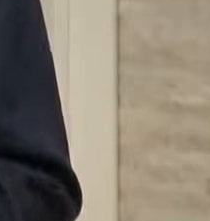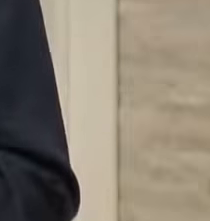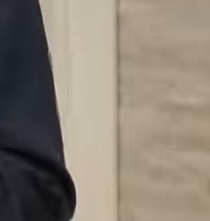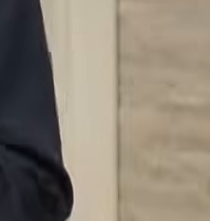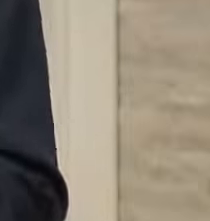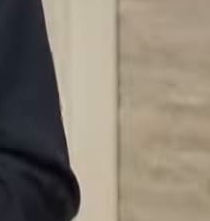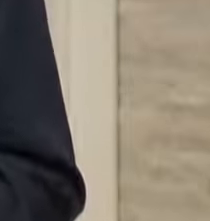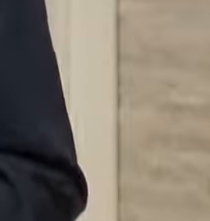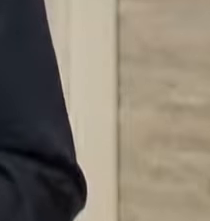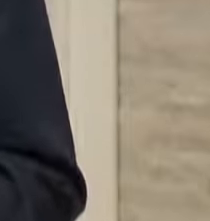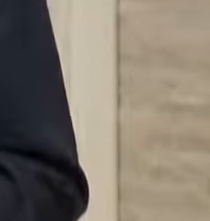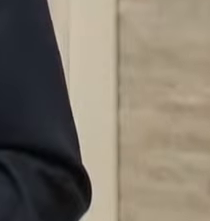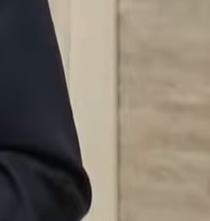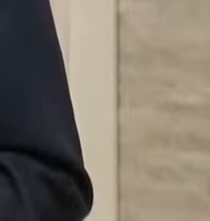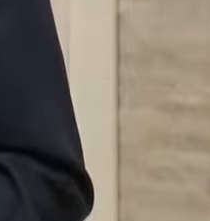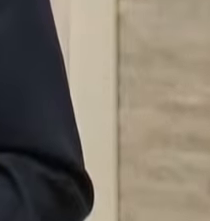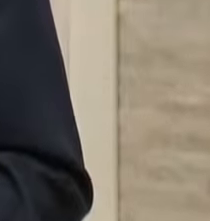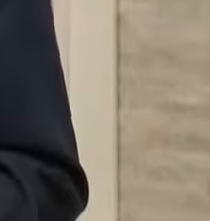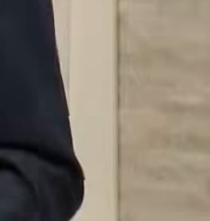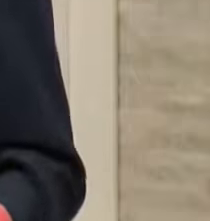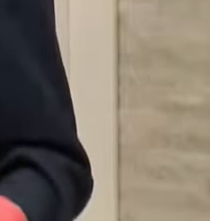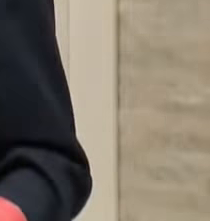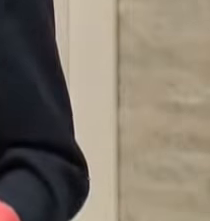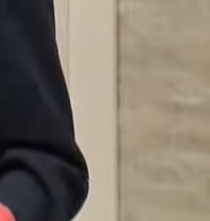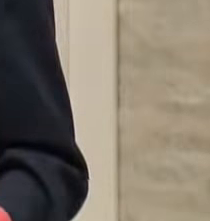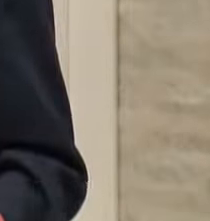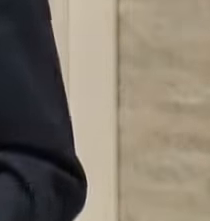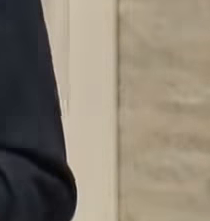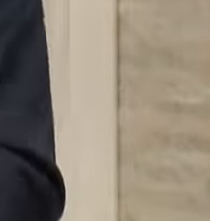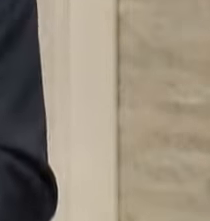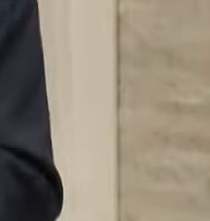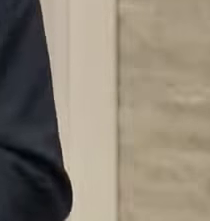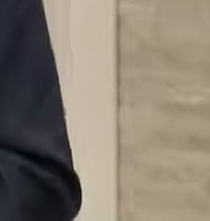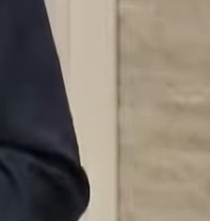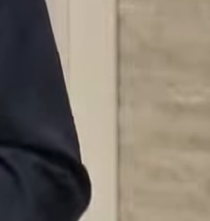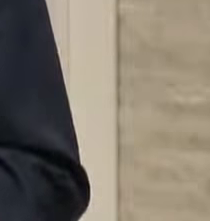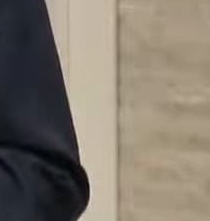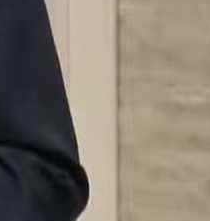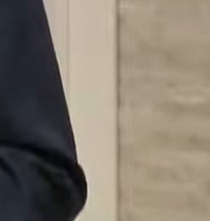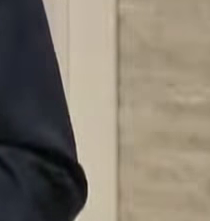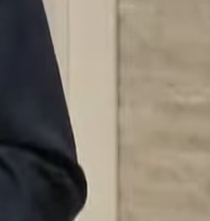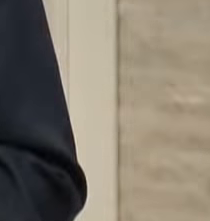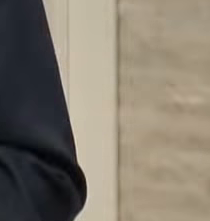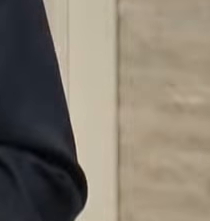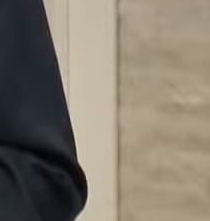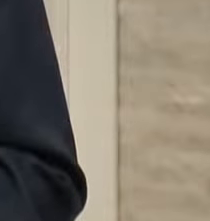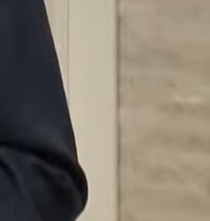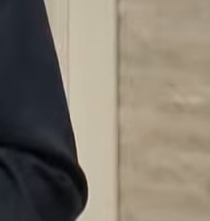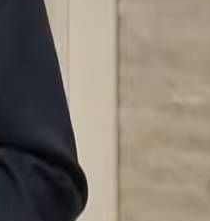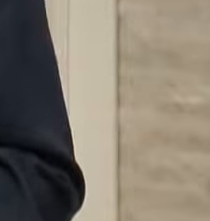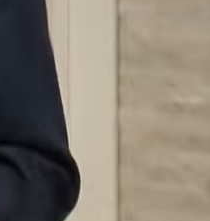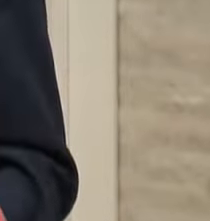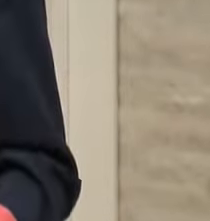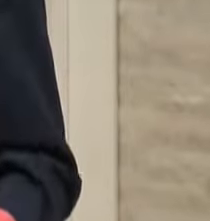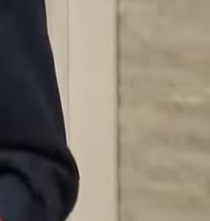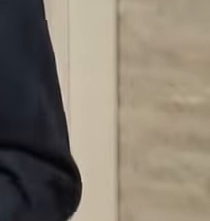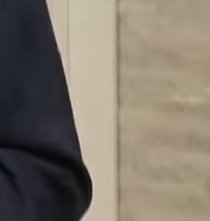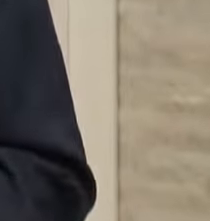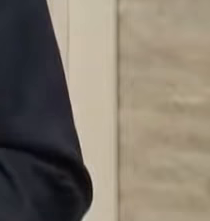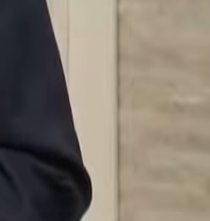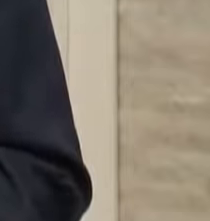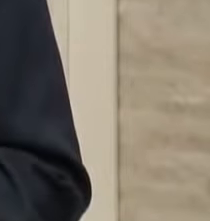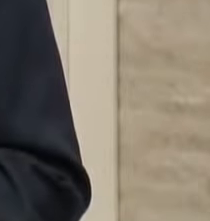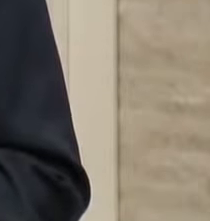no portal da Assembleia Legislativa e você pode acompanhar os trabalhos das comissões do Parlamento Gaúcho em